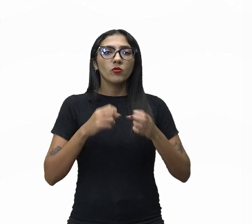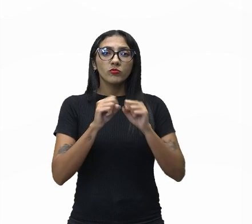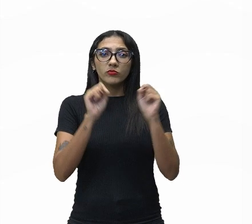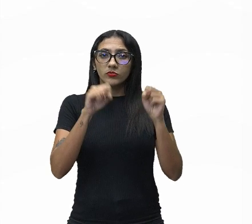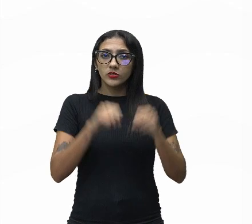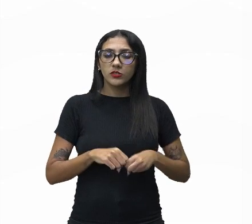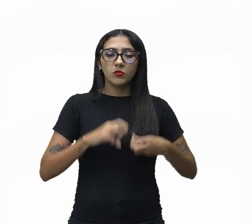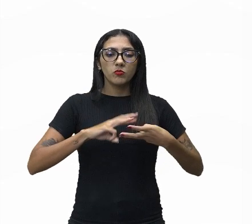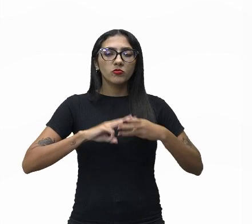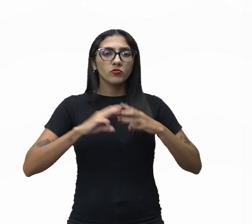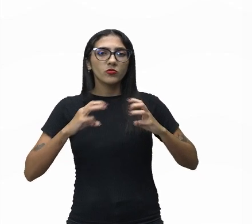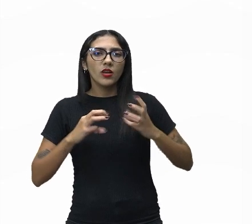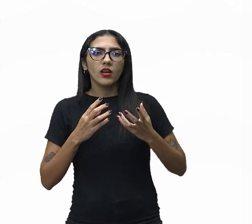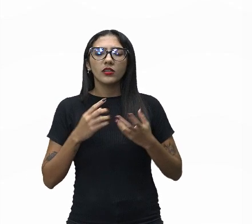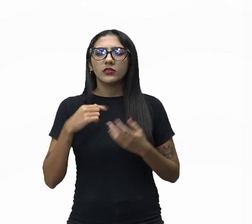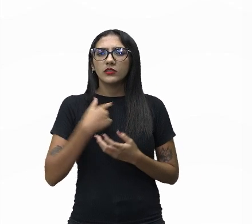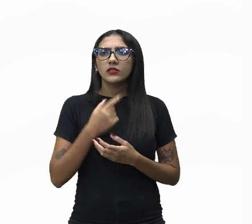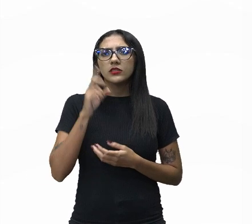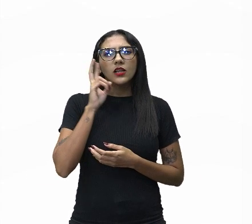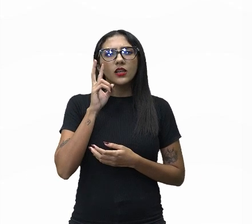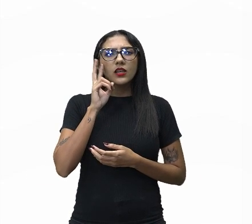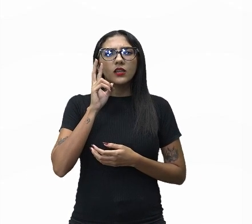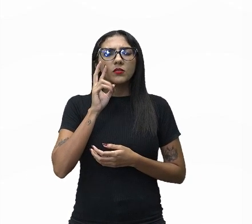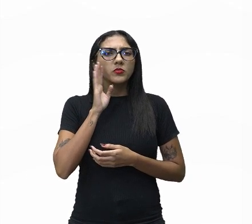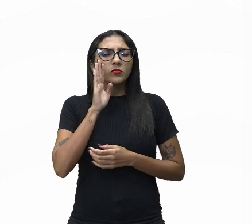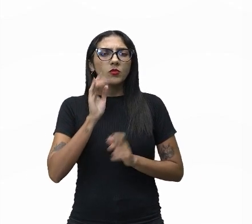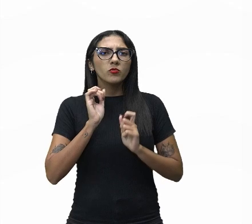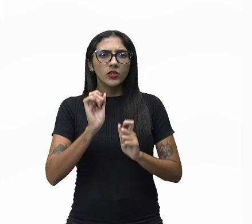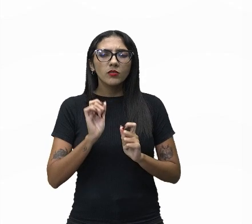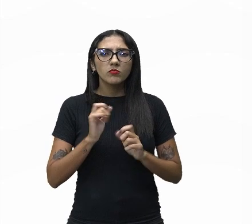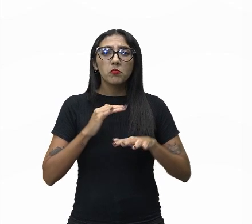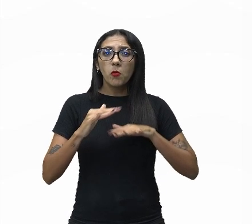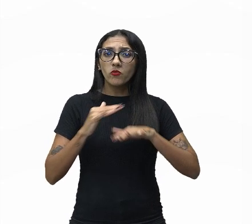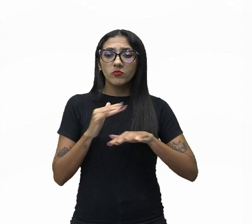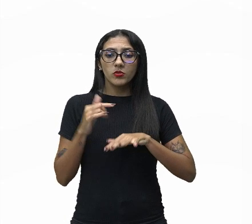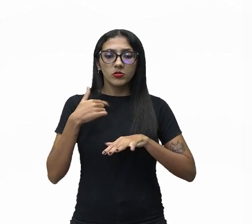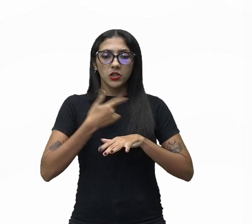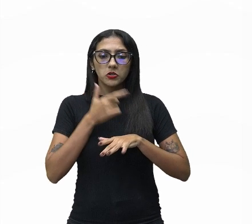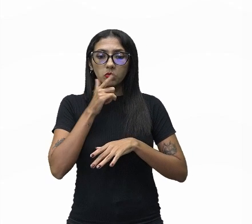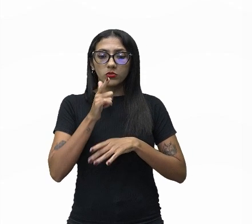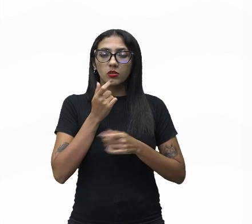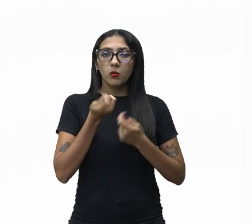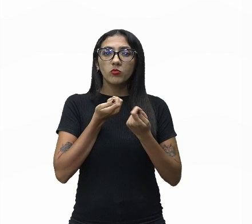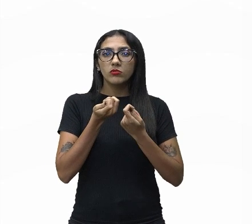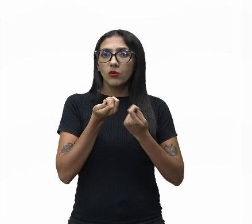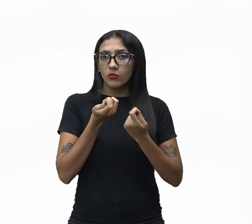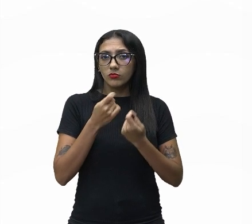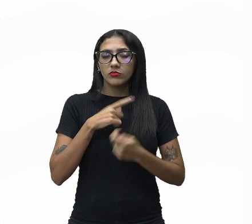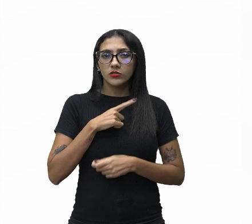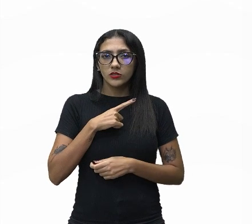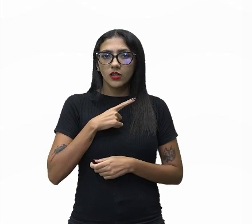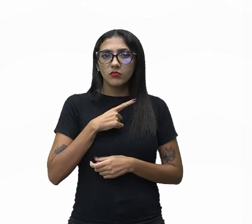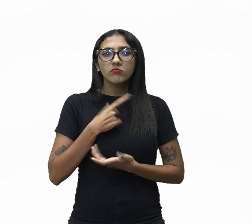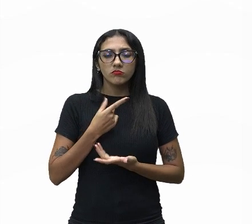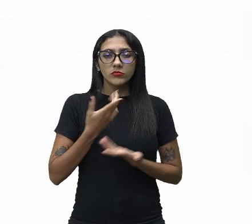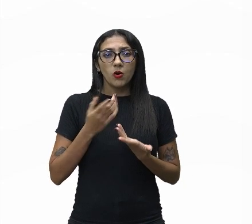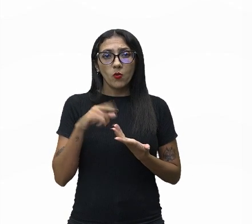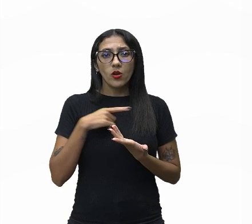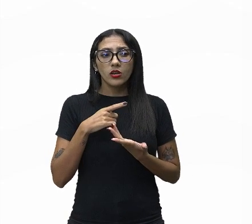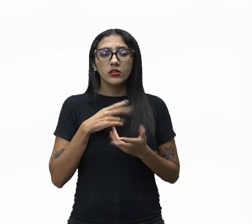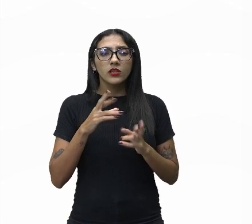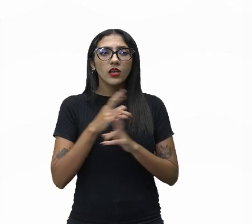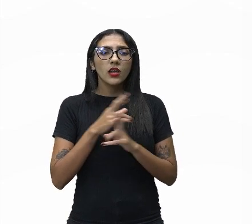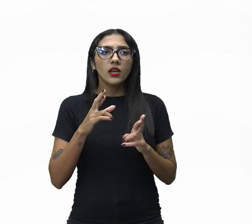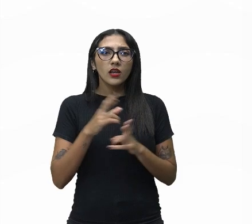muscular, a gente lembra principalmente do movimento que a gente consegue realizar. E ele está totalmente relacionado com o